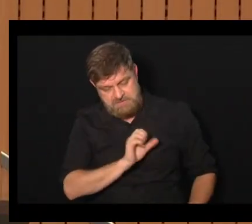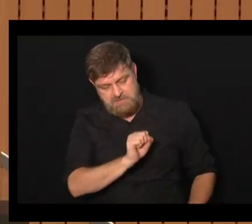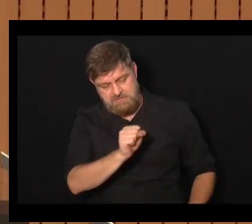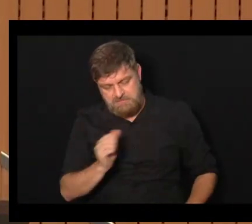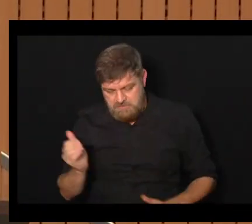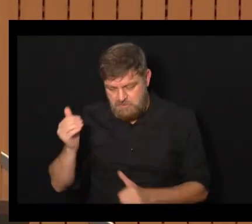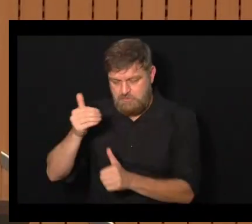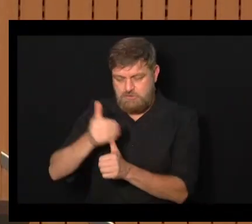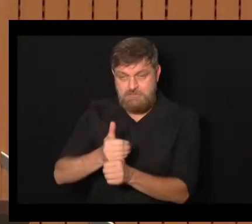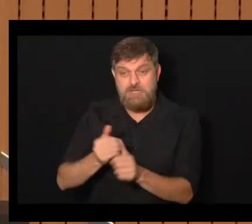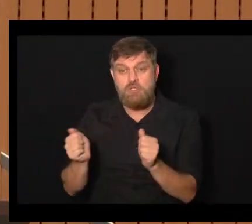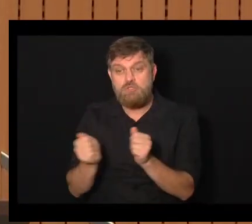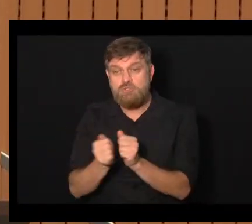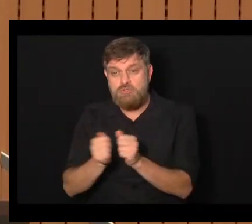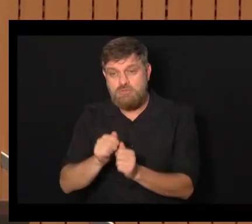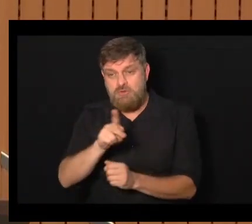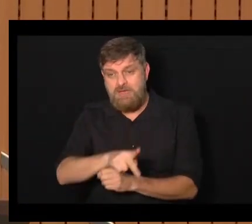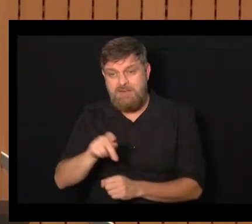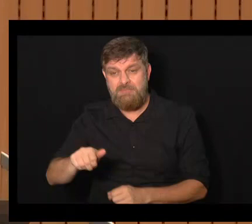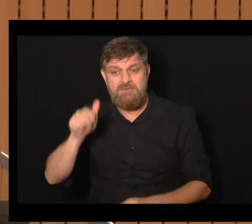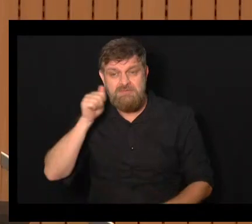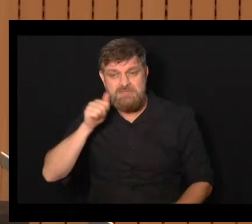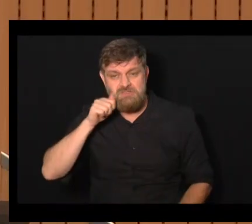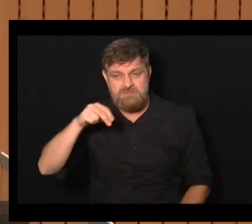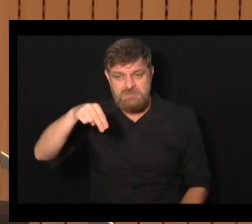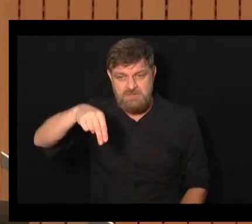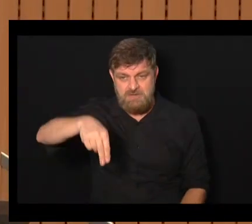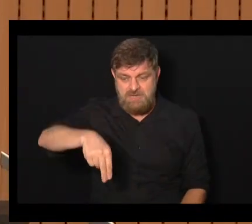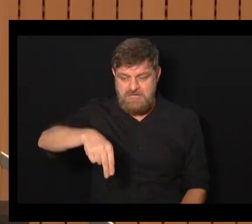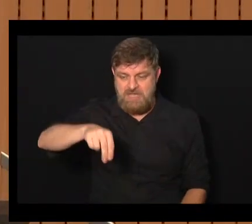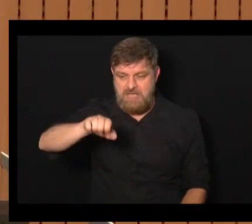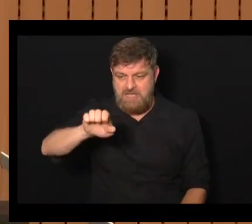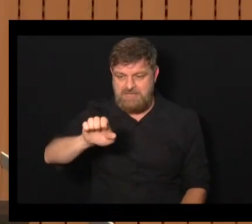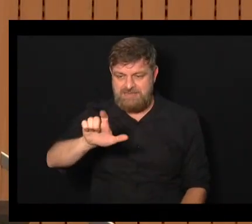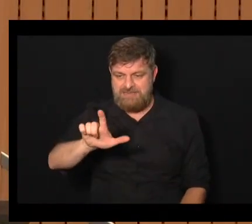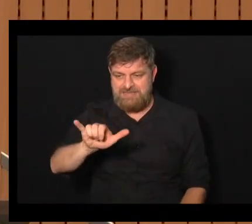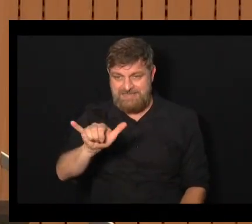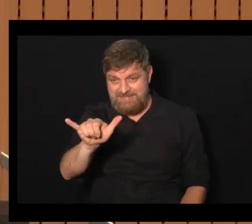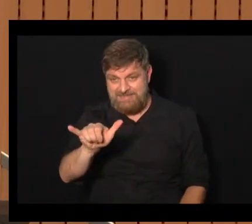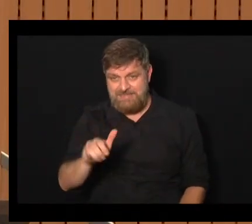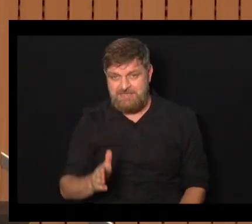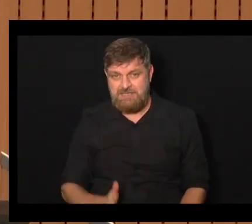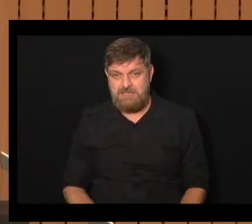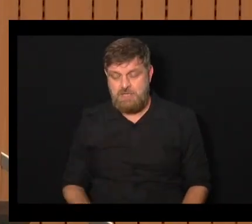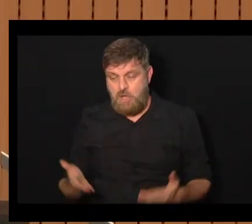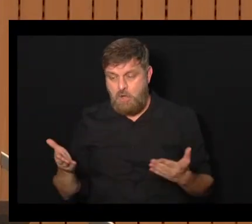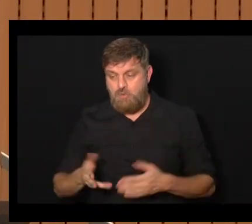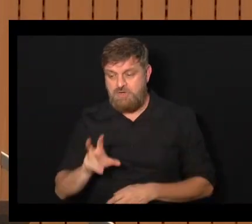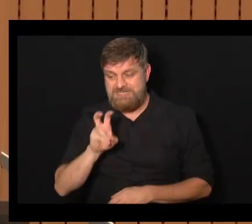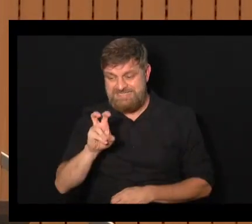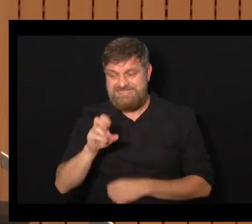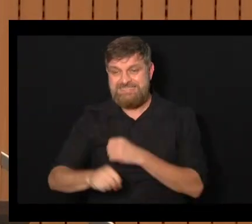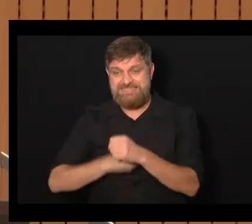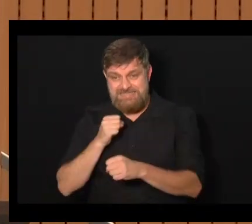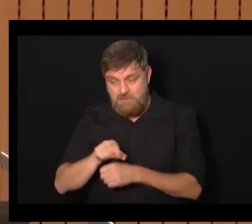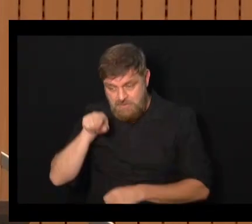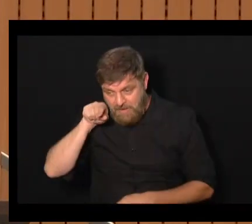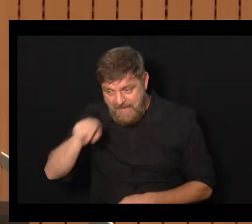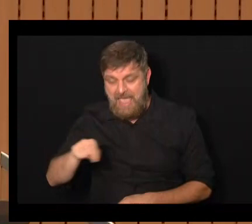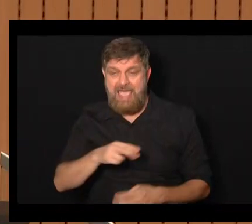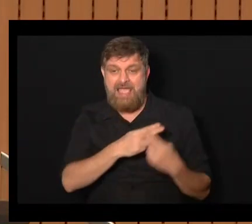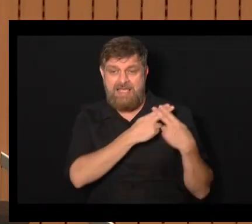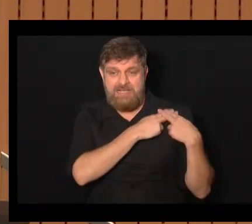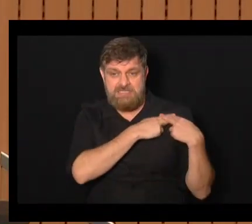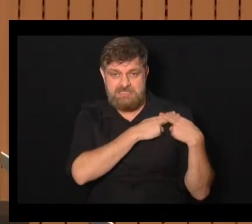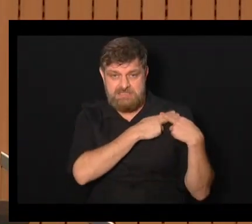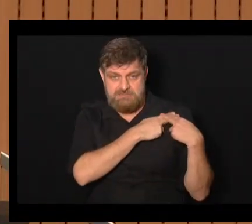junto com a coordenadora da Elecamp, a professora Nelly Monteiro, que hoje faz 5 anos de Câmara Municipal e que foi a